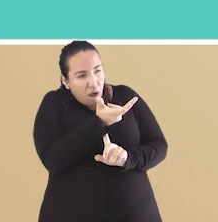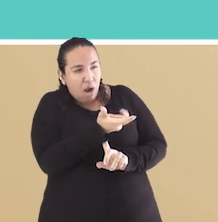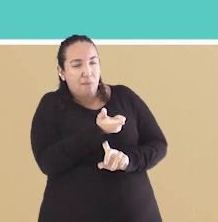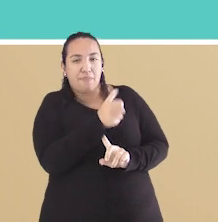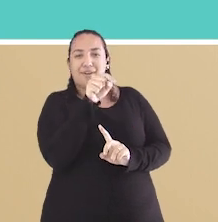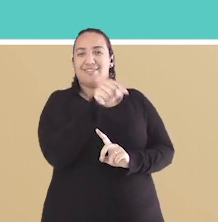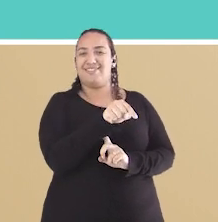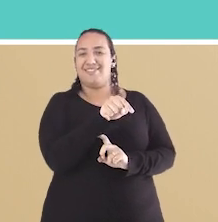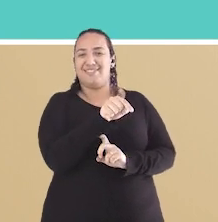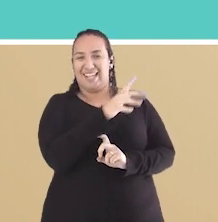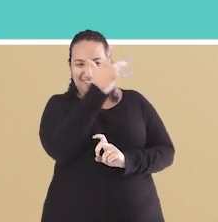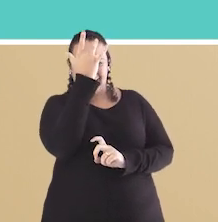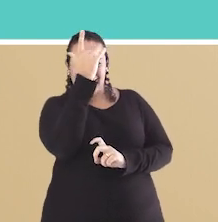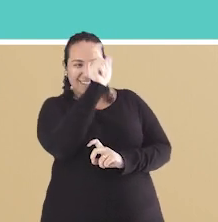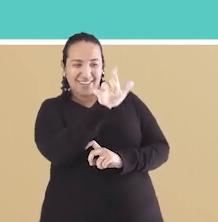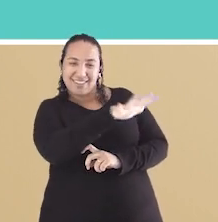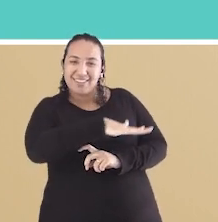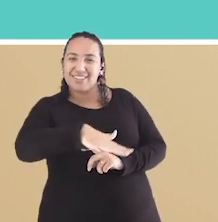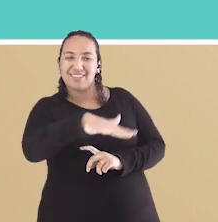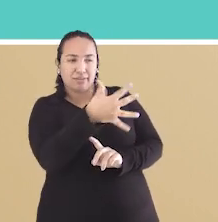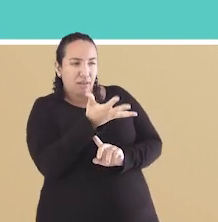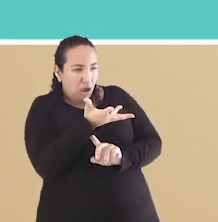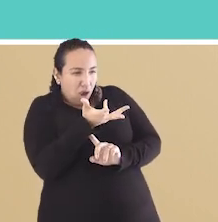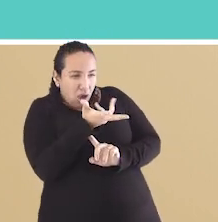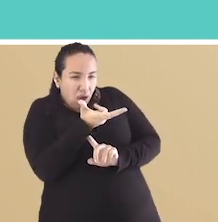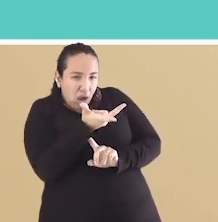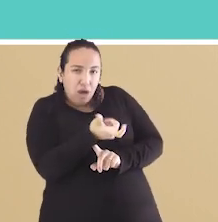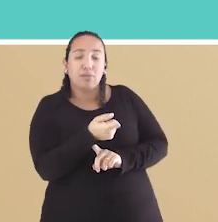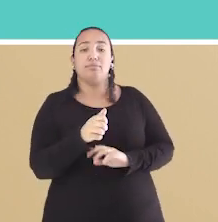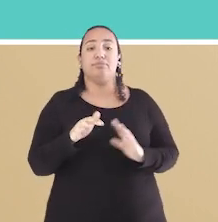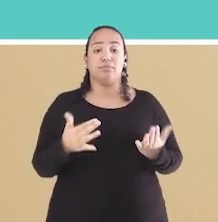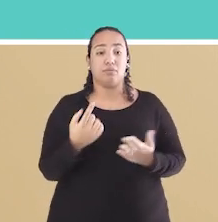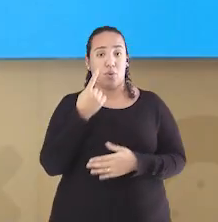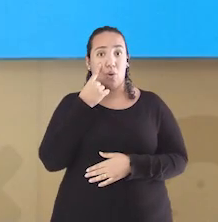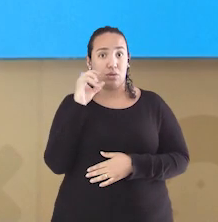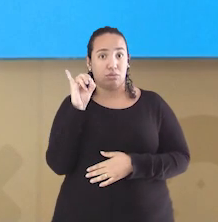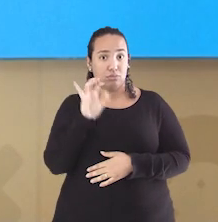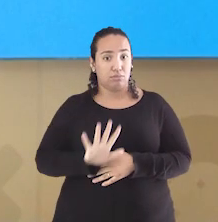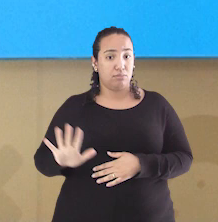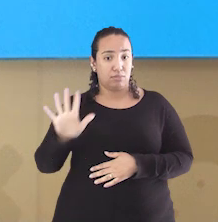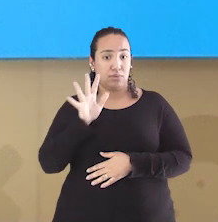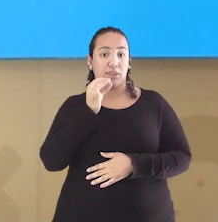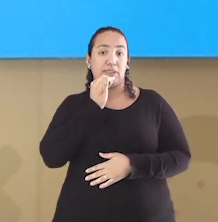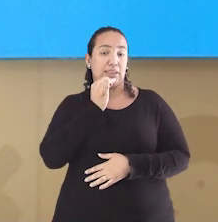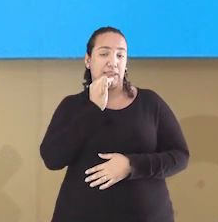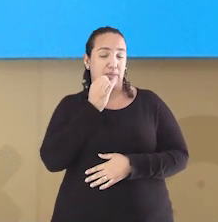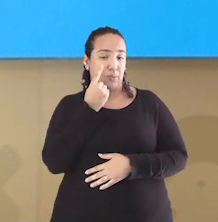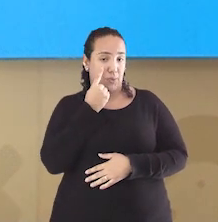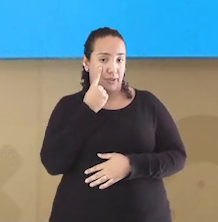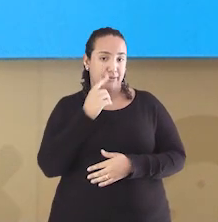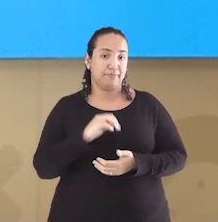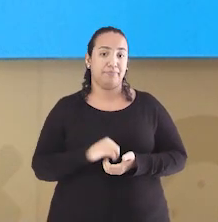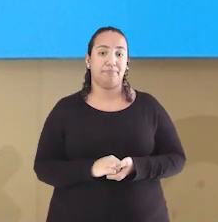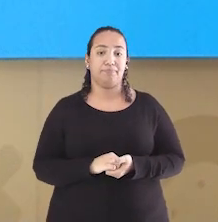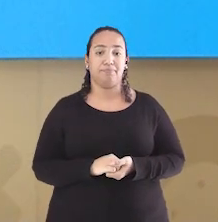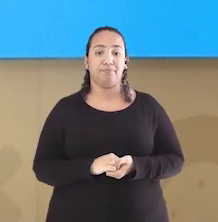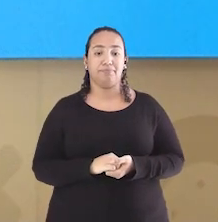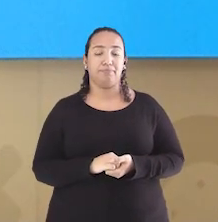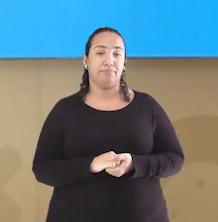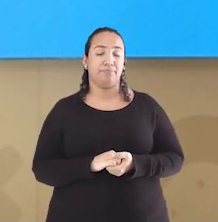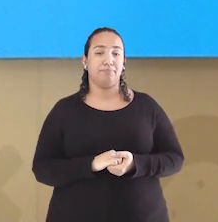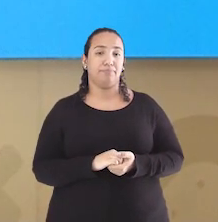e convencer os receptores da mensagem, que são os consumidores. Olha esse exemplo aqui da charge que eu coloquei para